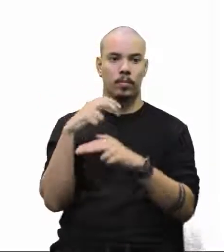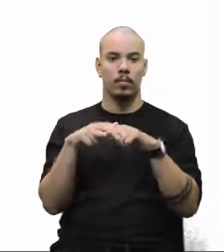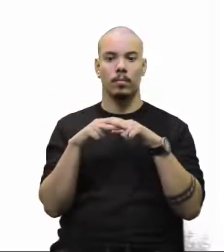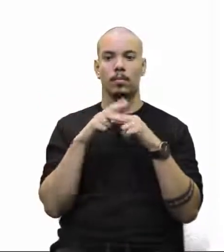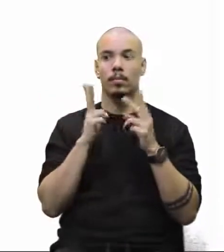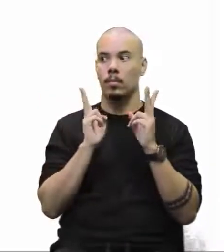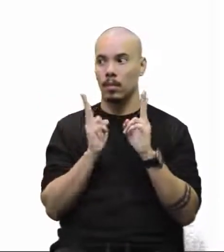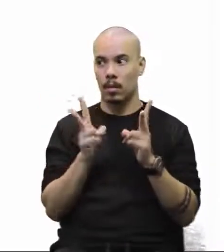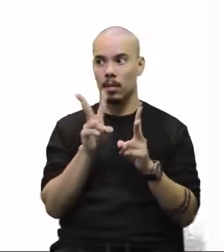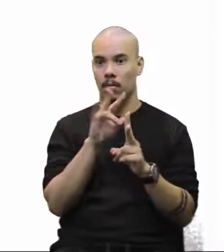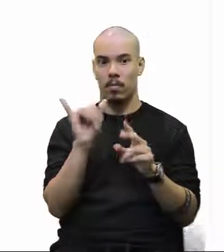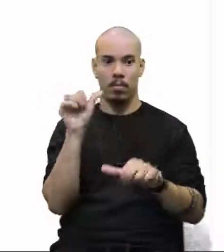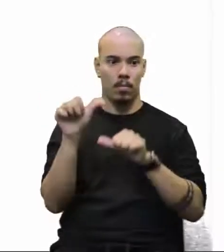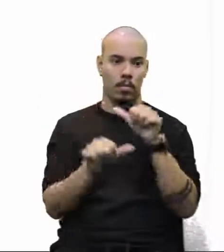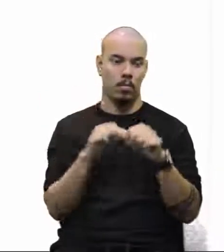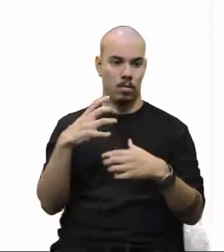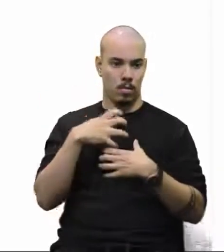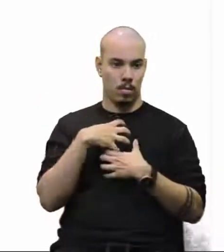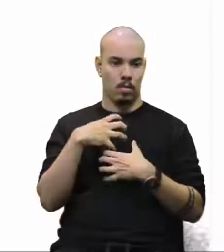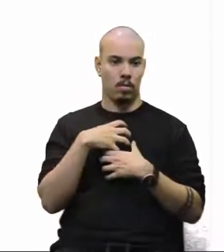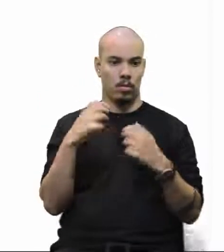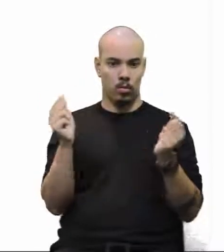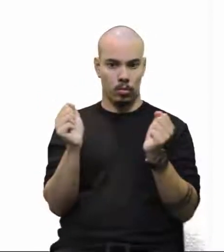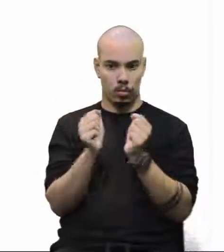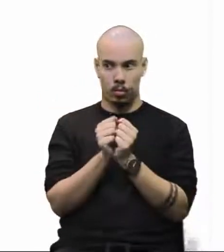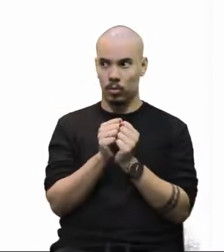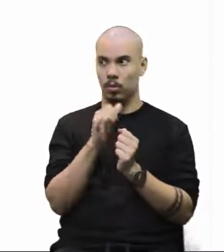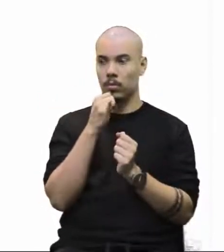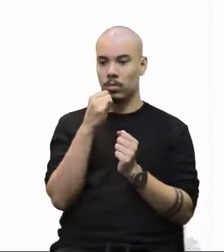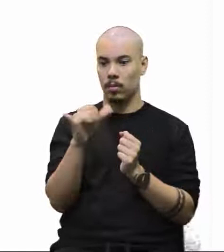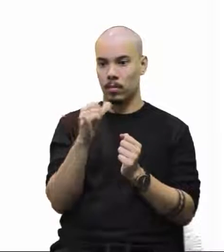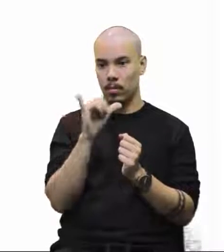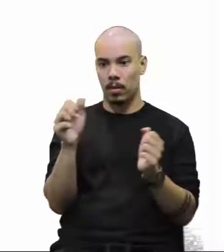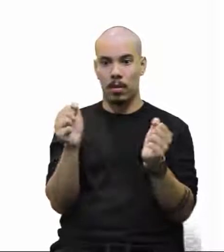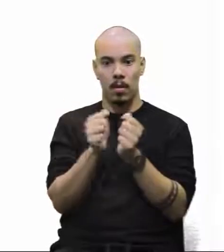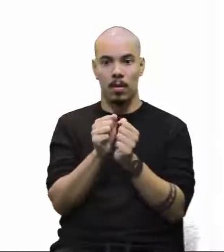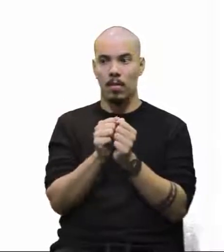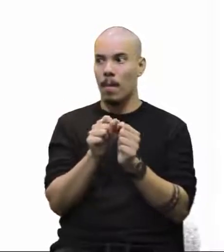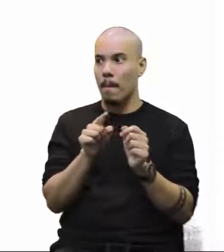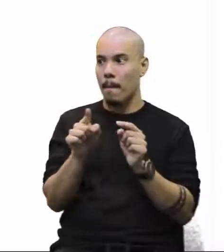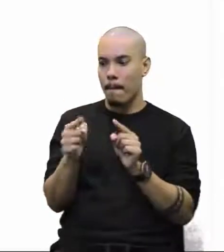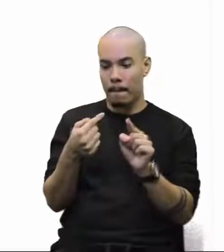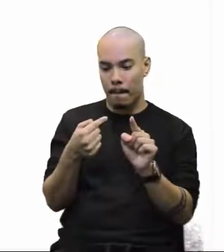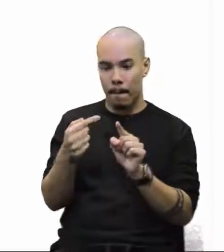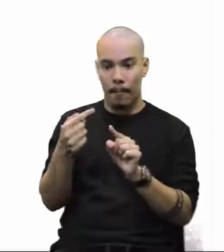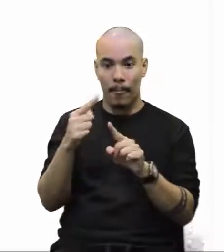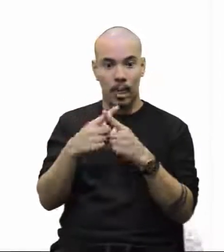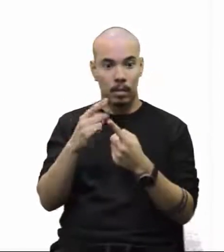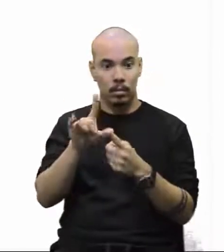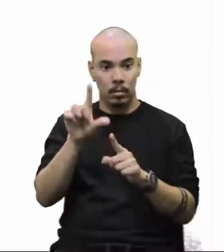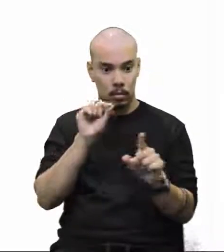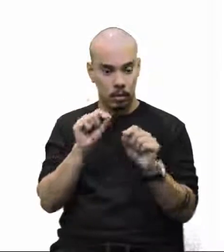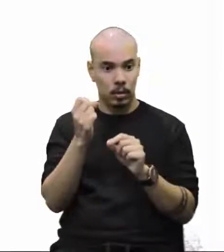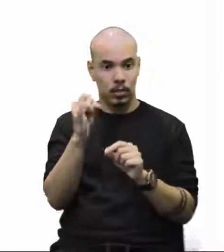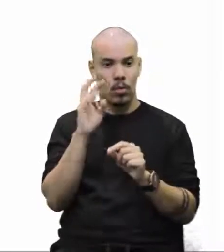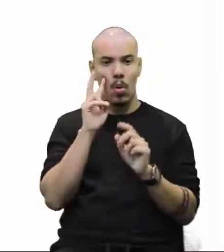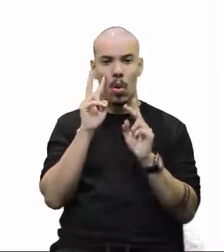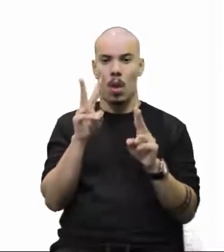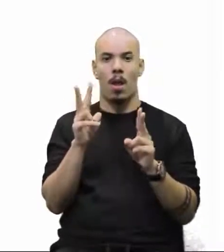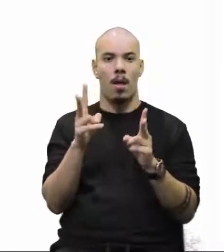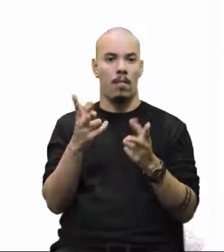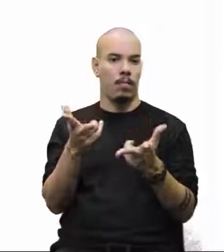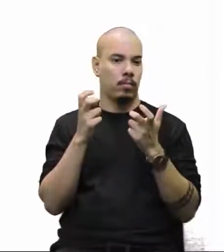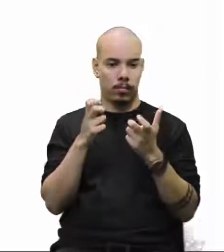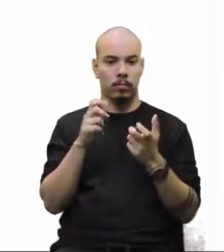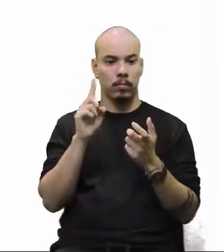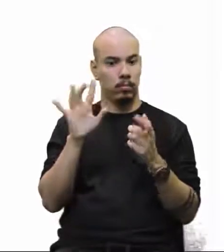permanecendo e ia mudar E o as sentido da escovas para a força. corrente poder passar e elas ficam do lado ali. São escovas mesmo, se você olhar desmontados, vão ver que são